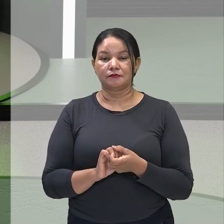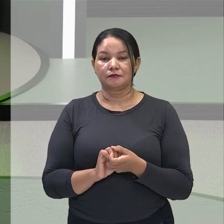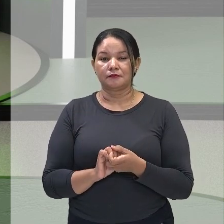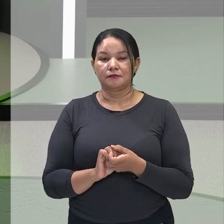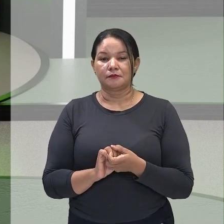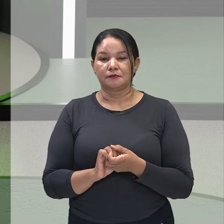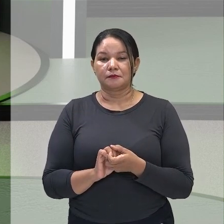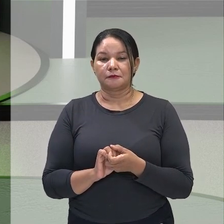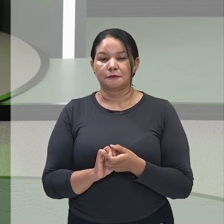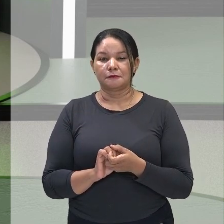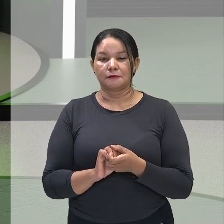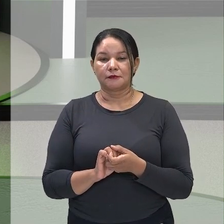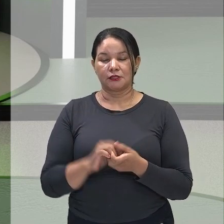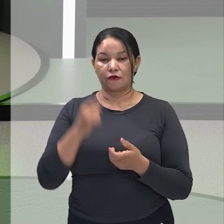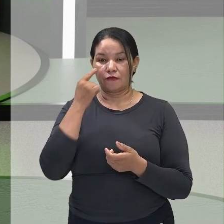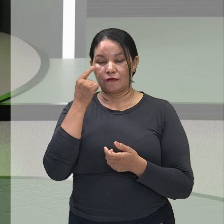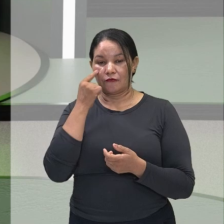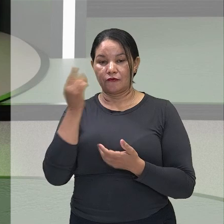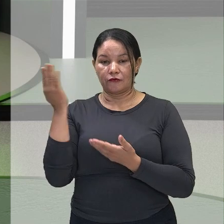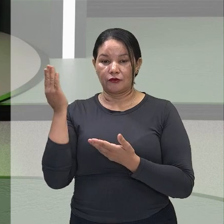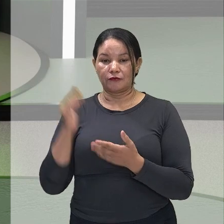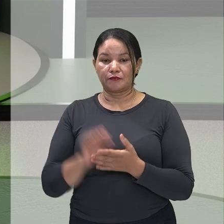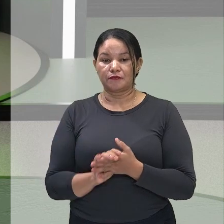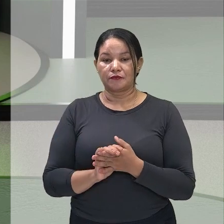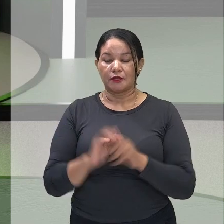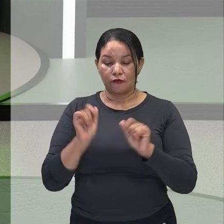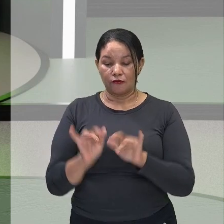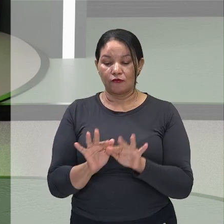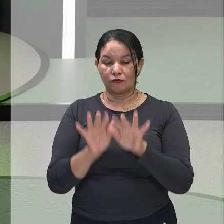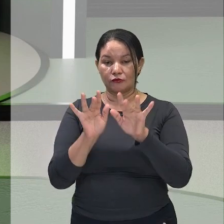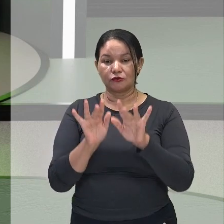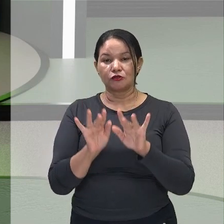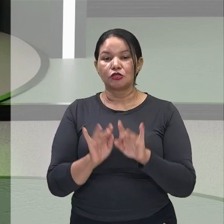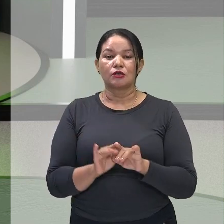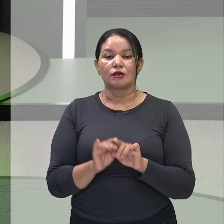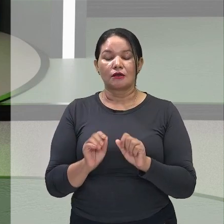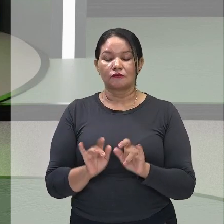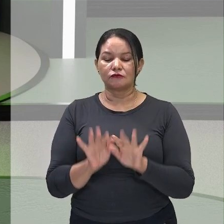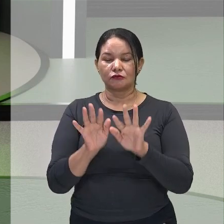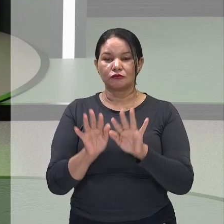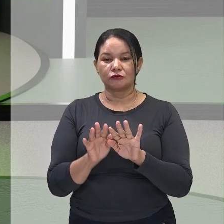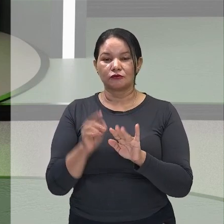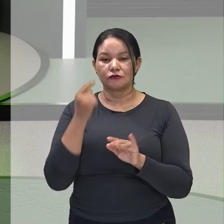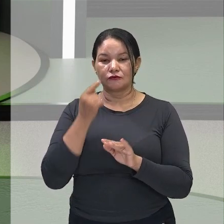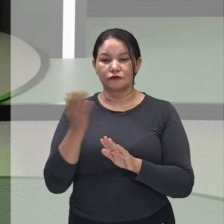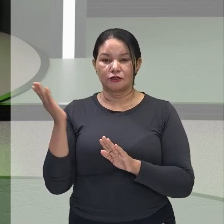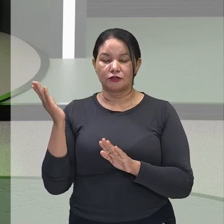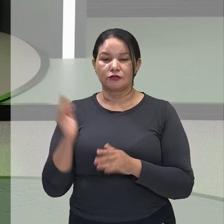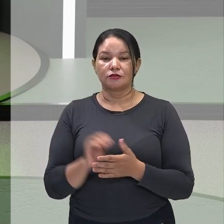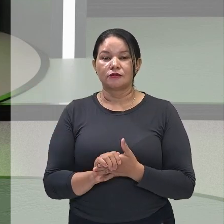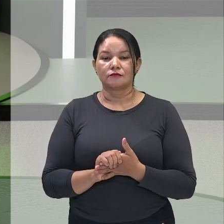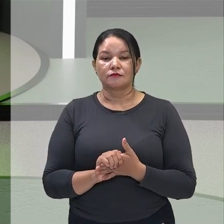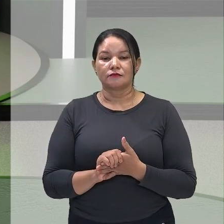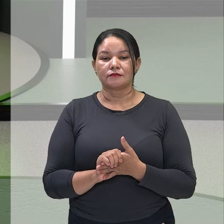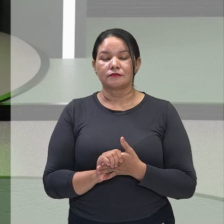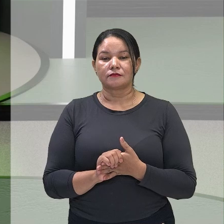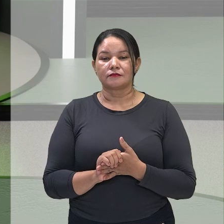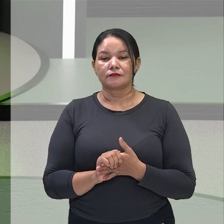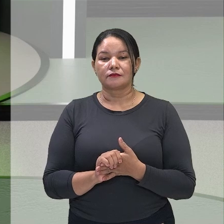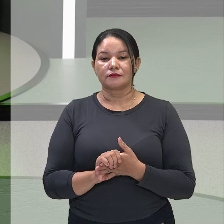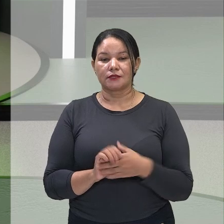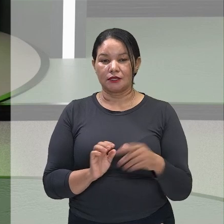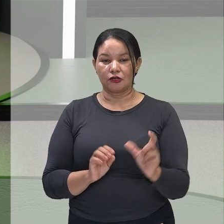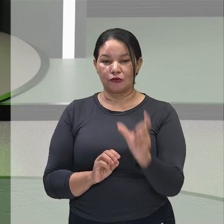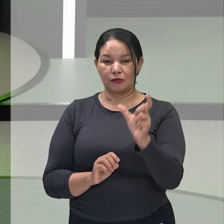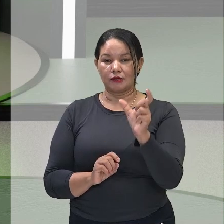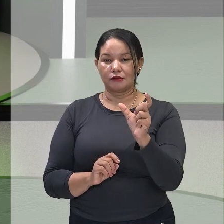da formação de correntes convectivas em fluido. Convecção é